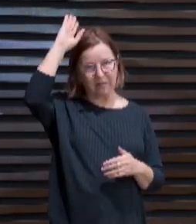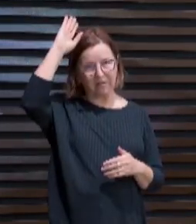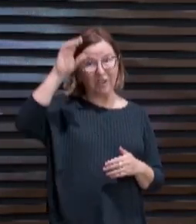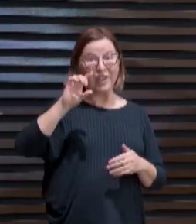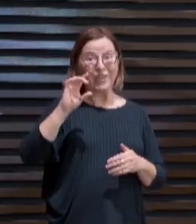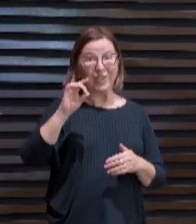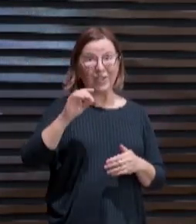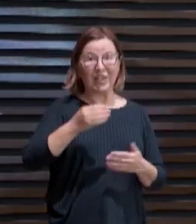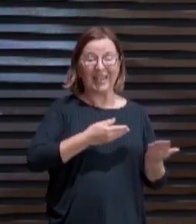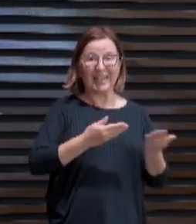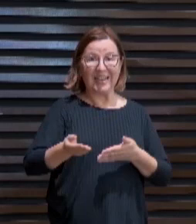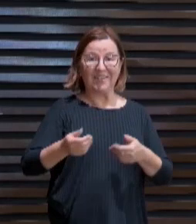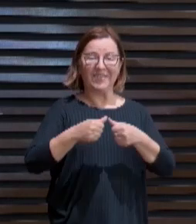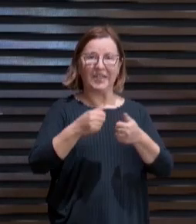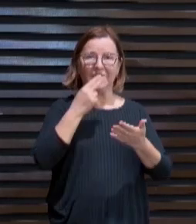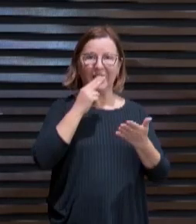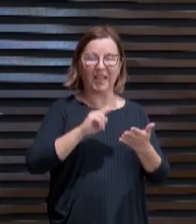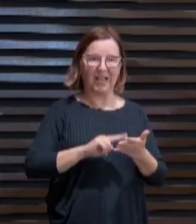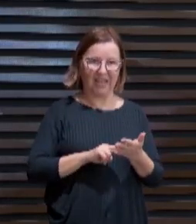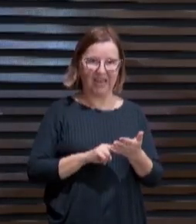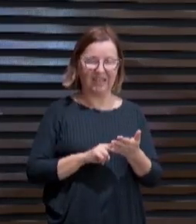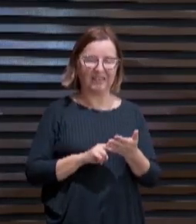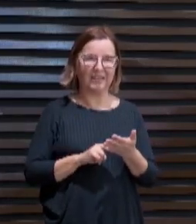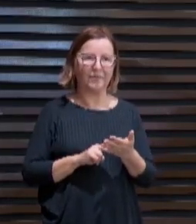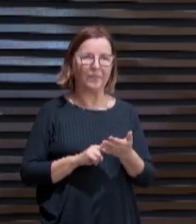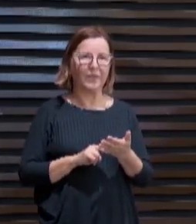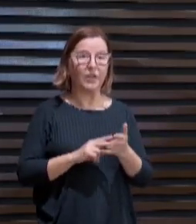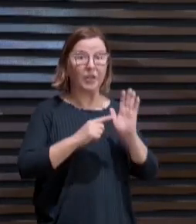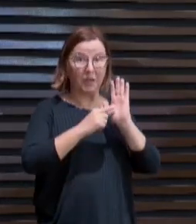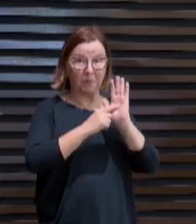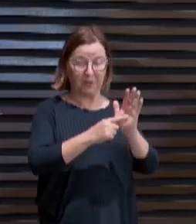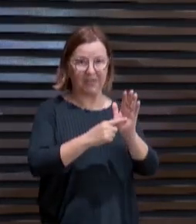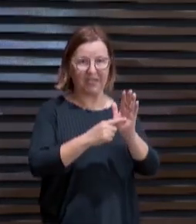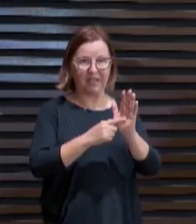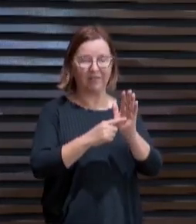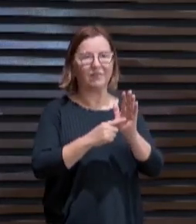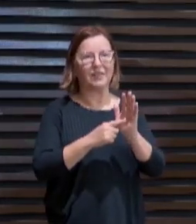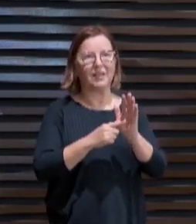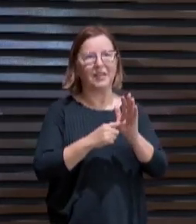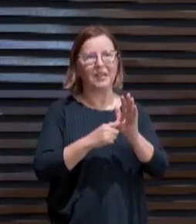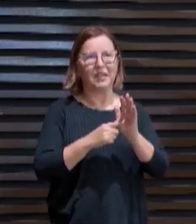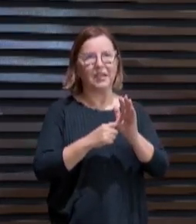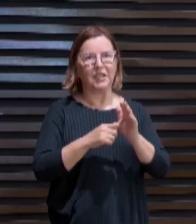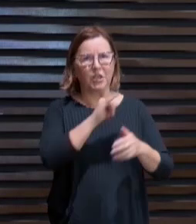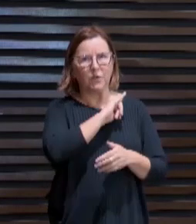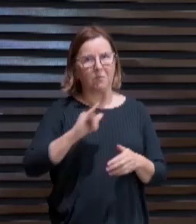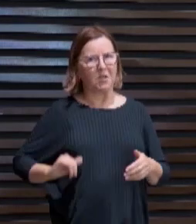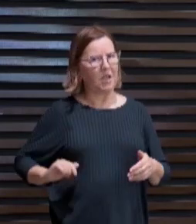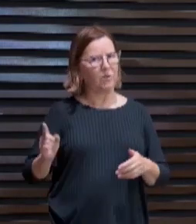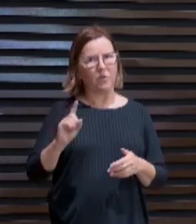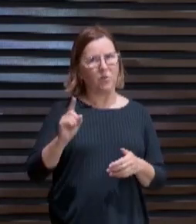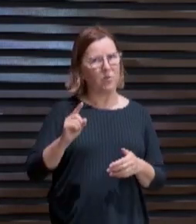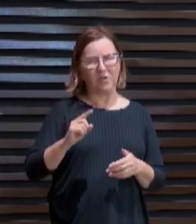carta, em que já afirmava alguém que não era Domiciano, como o Deus, como o Quírios, o rei sobre